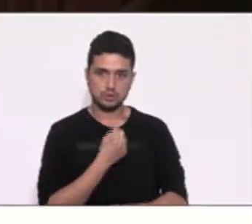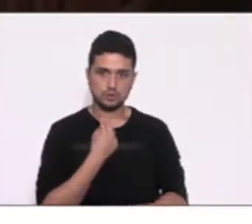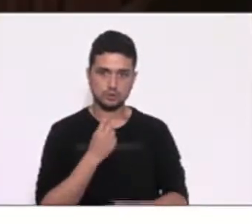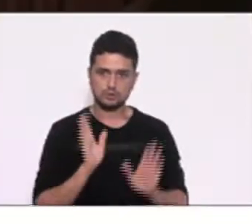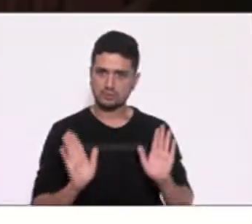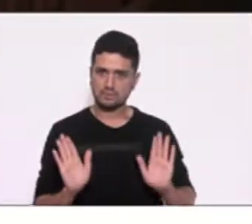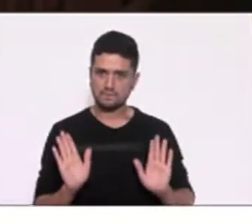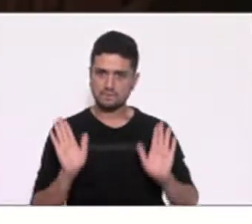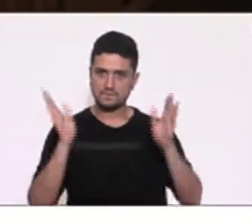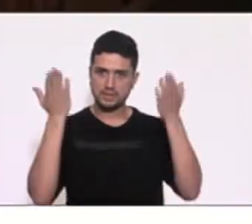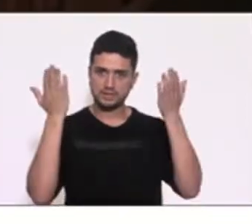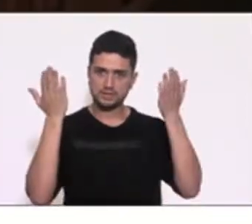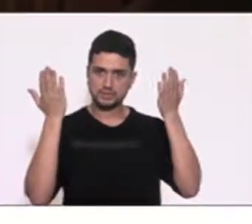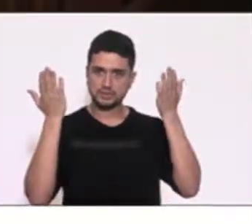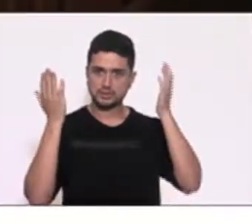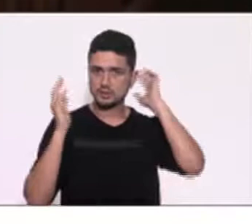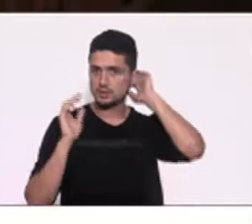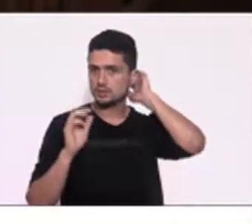festejado